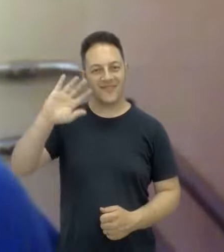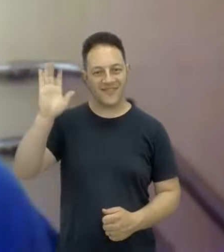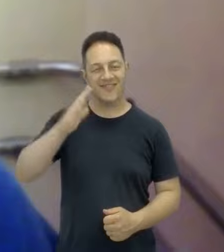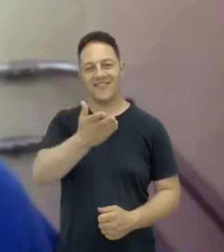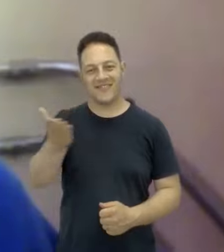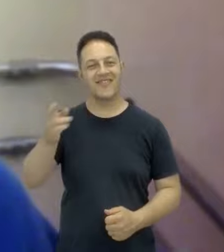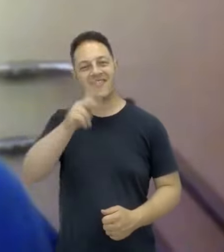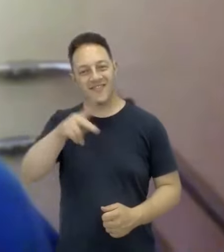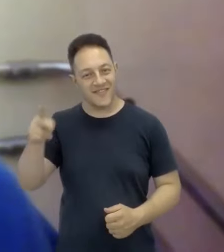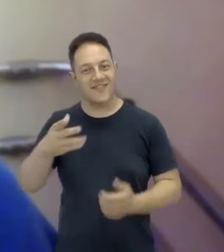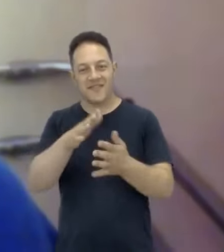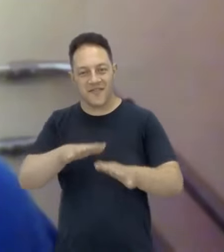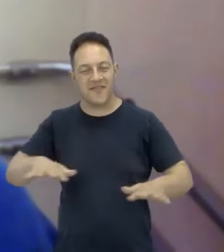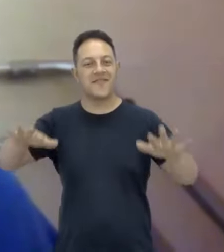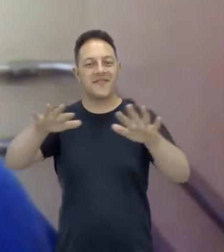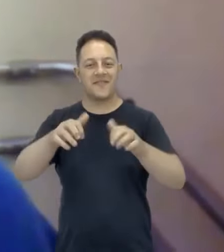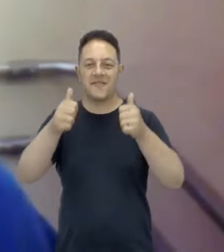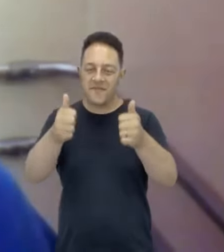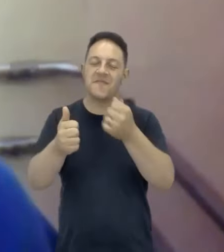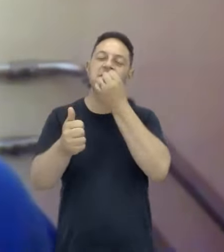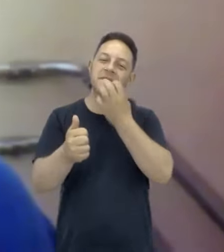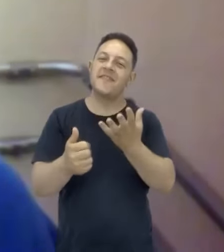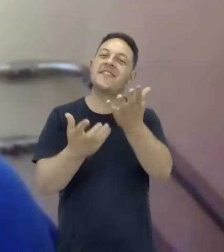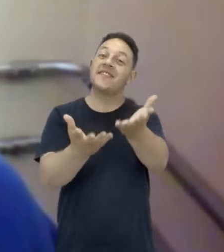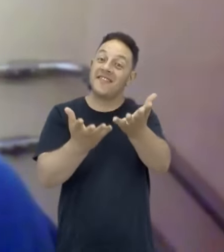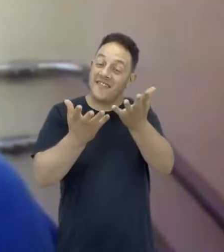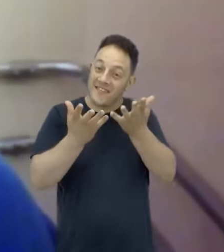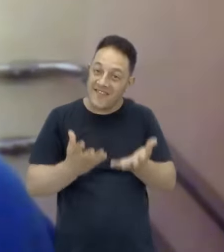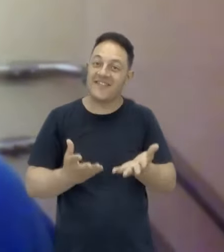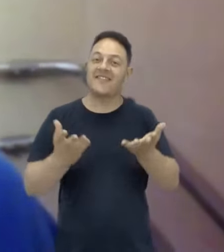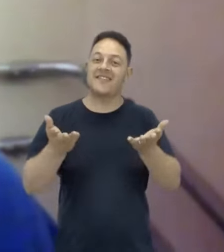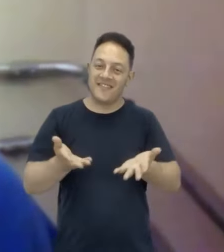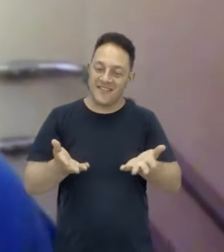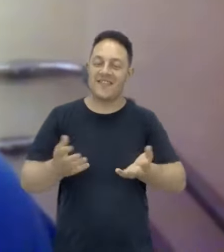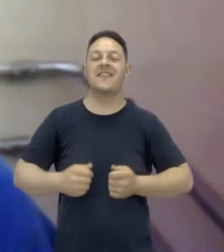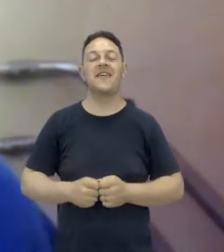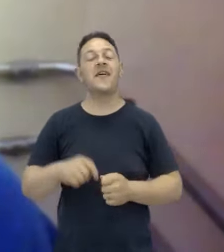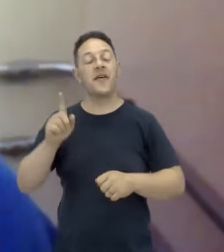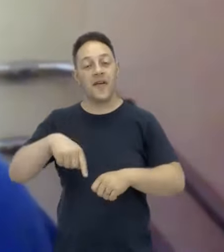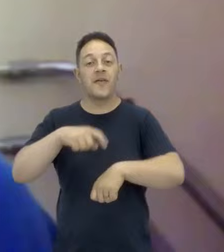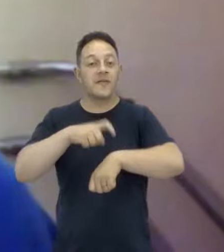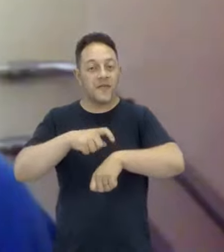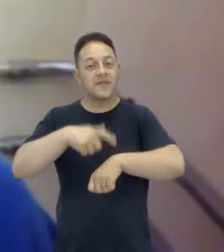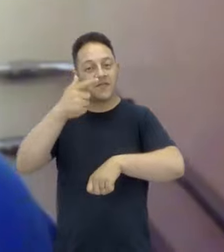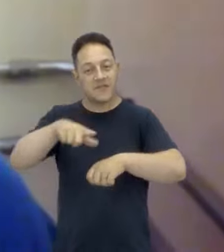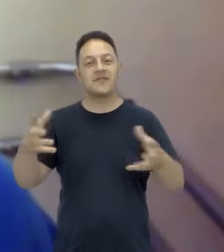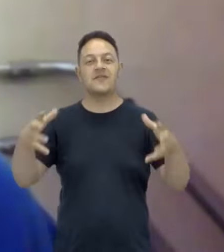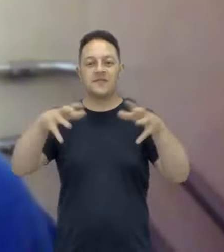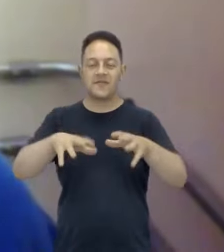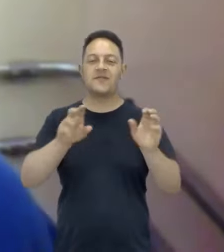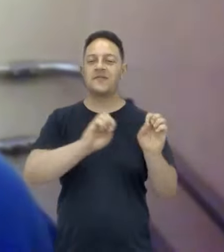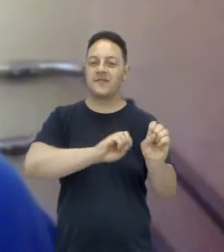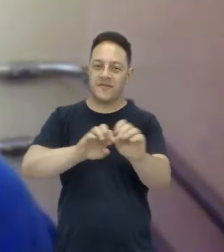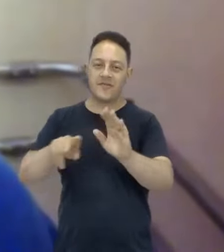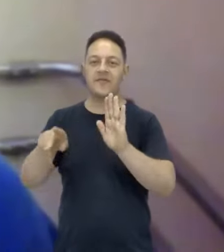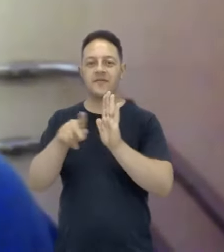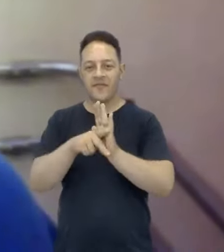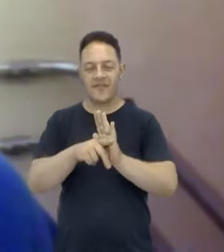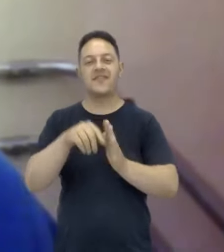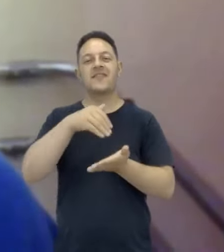professores, olá, professoras, sejam bem-vindos e bem-vindas a mais um encontro formativo da